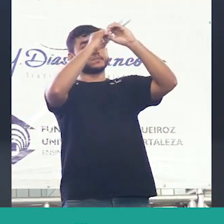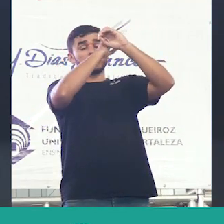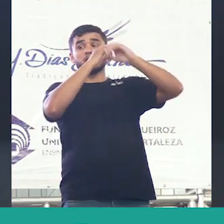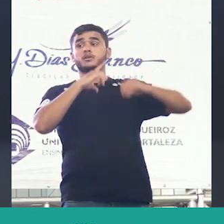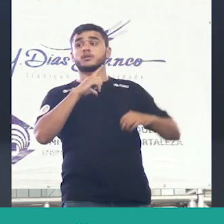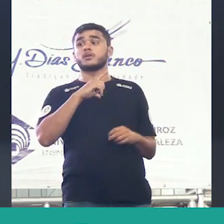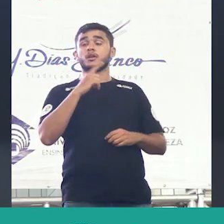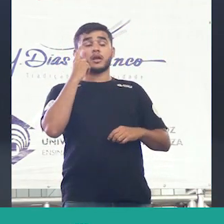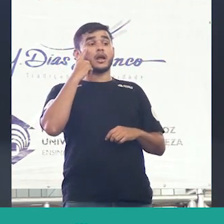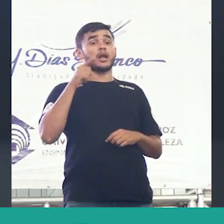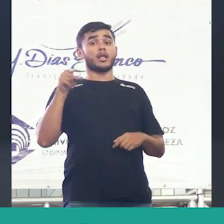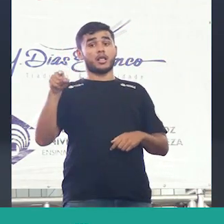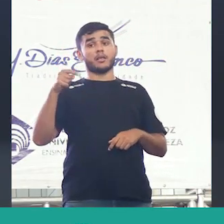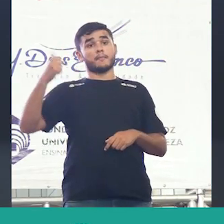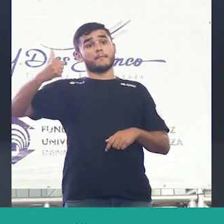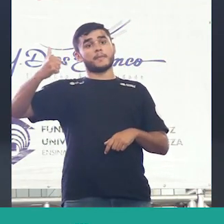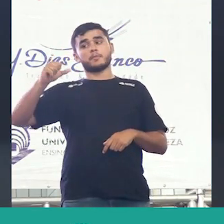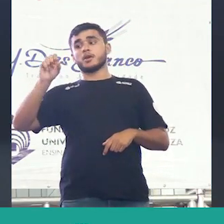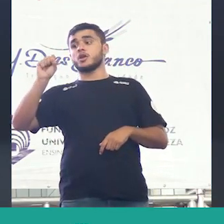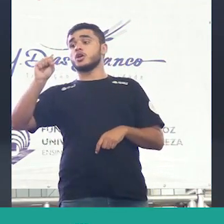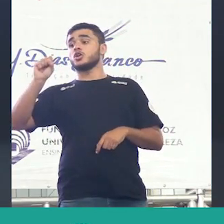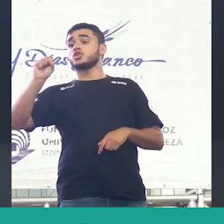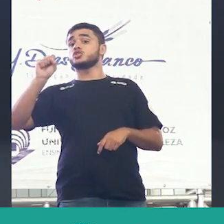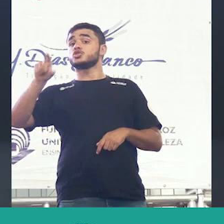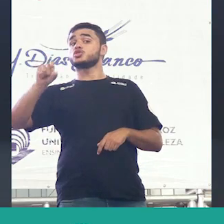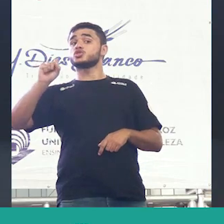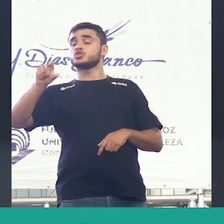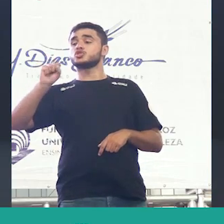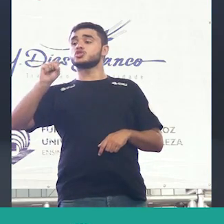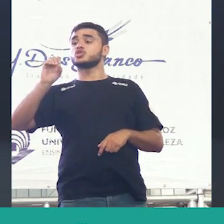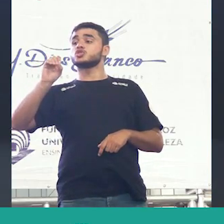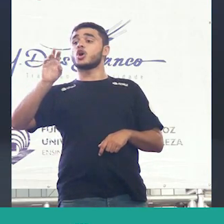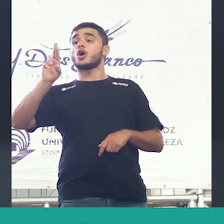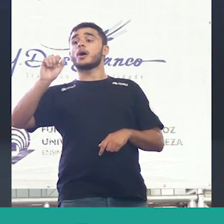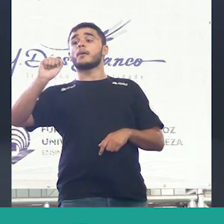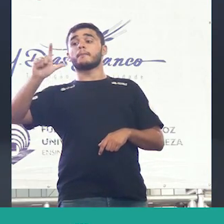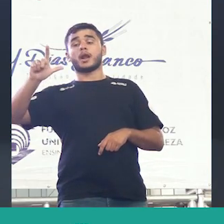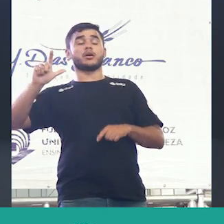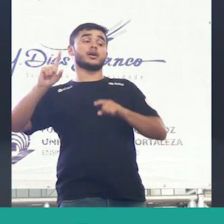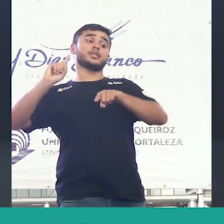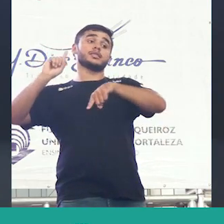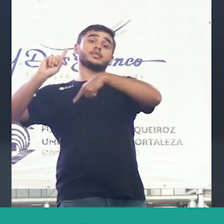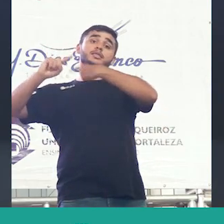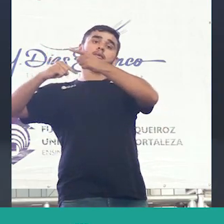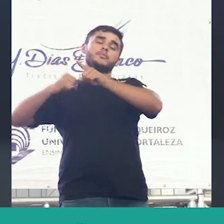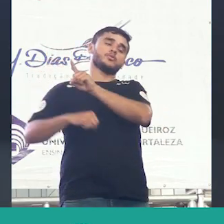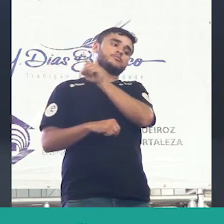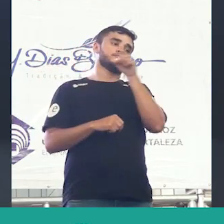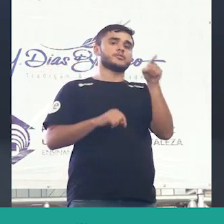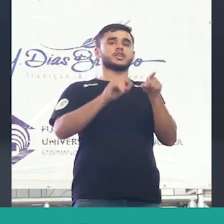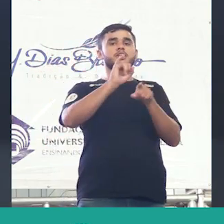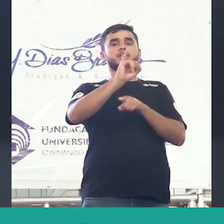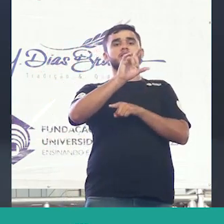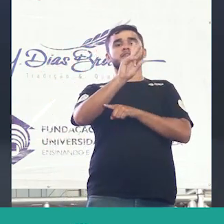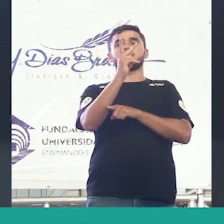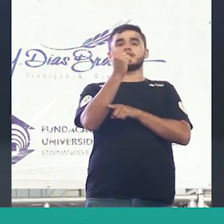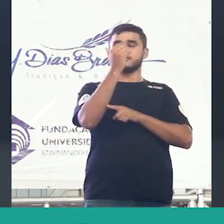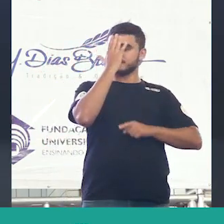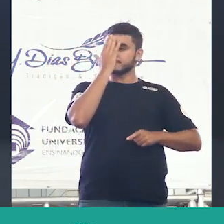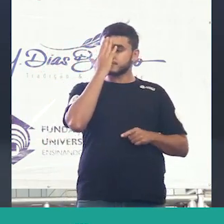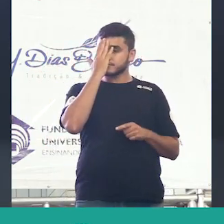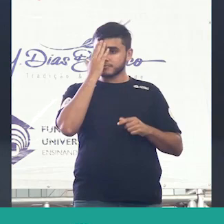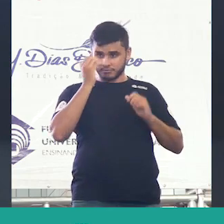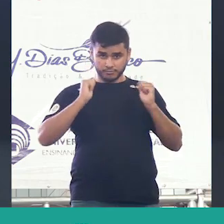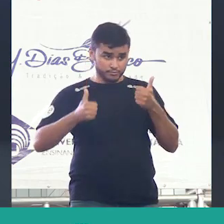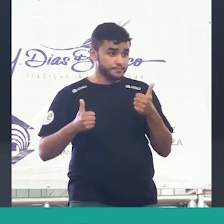para leste, ela primeiro passou por Sobral, para depois passar pela ilha, para depois ir embora. Vocês